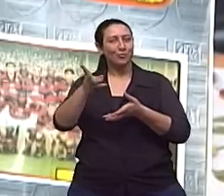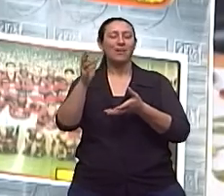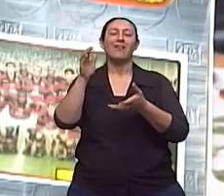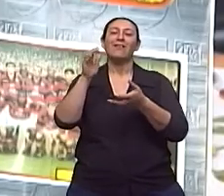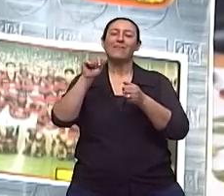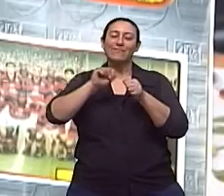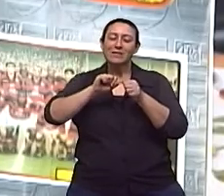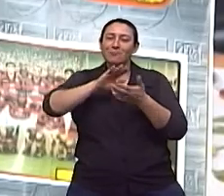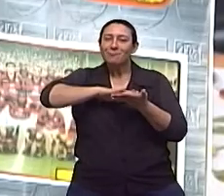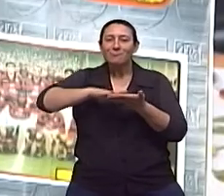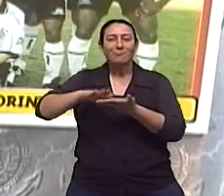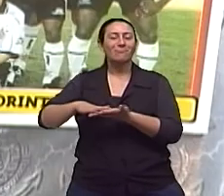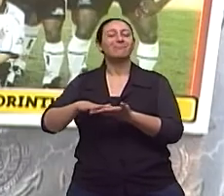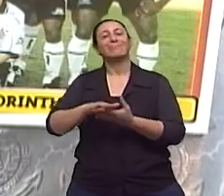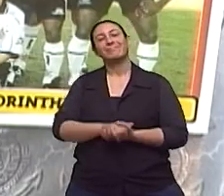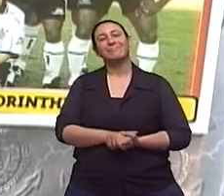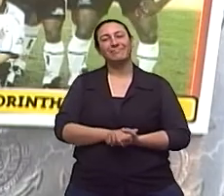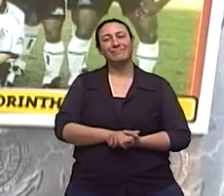figurinhas e